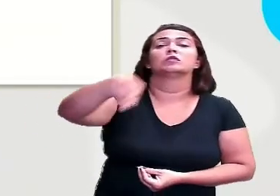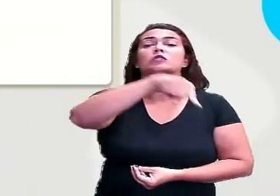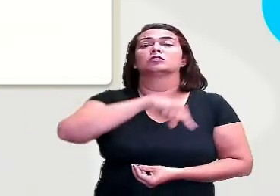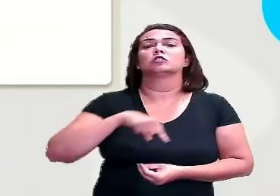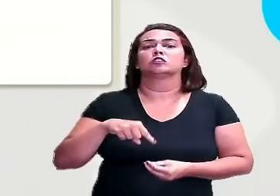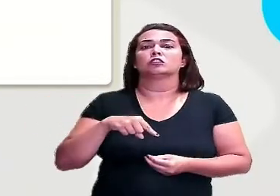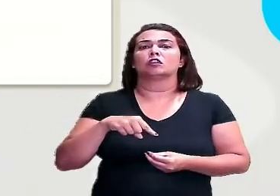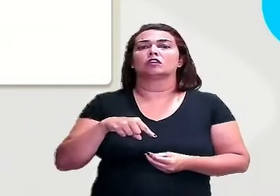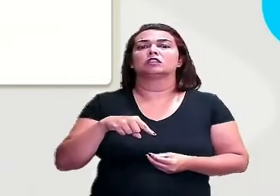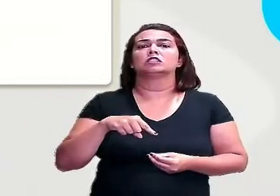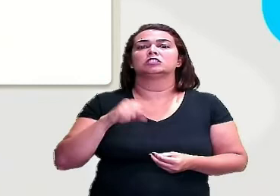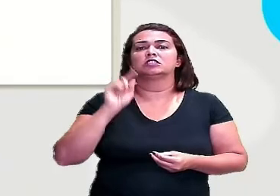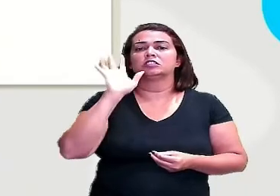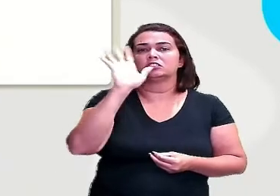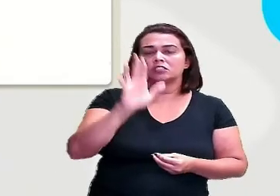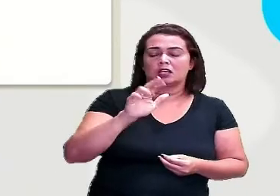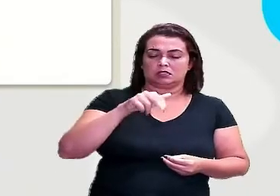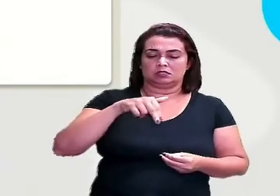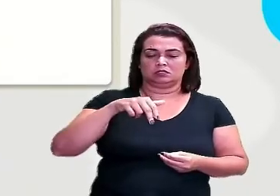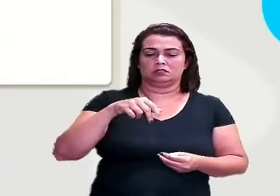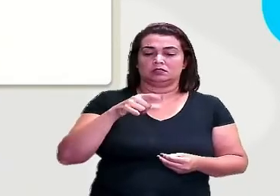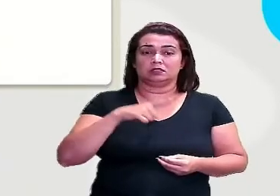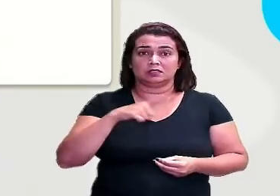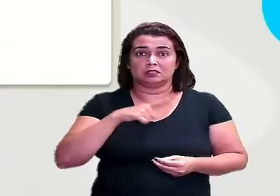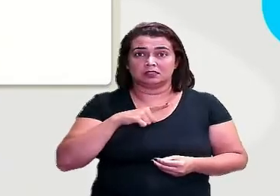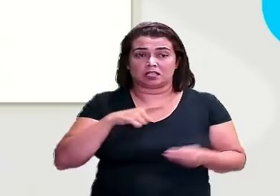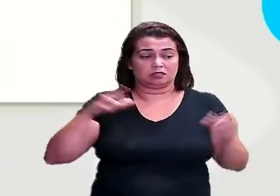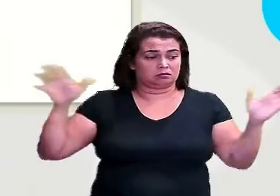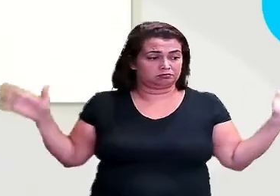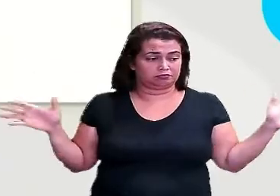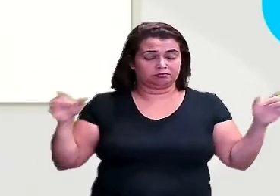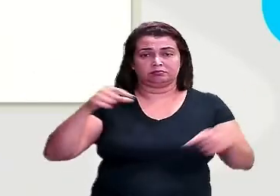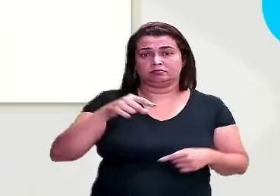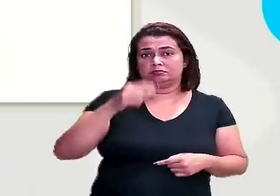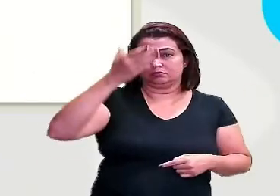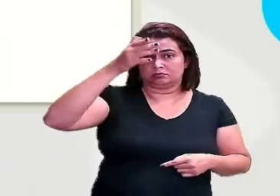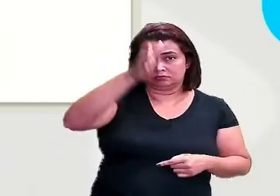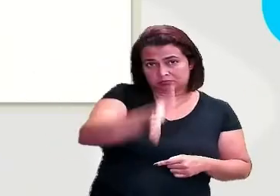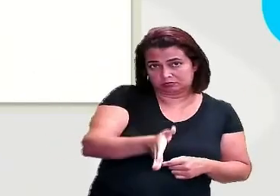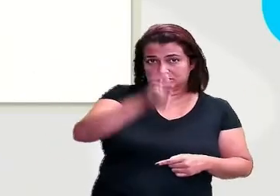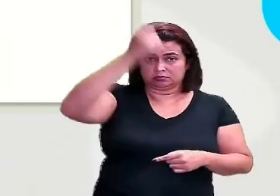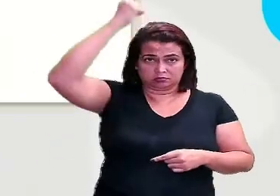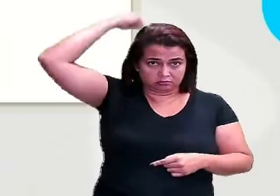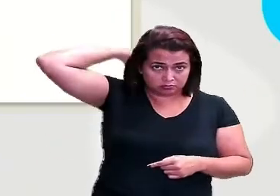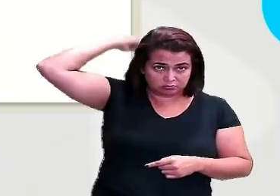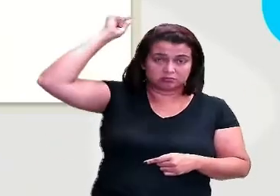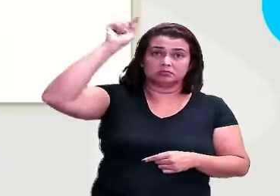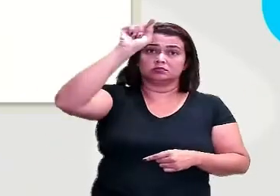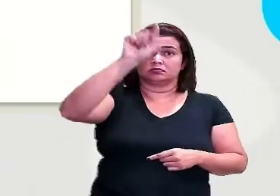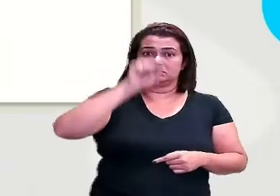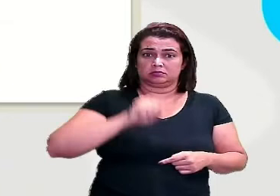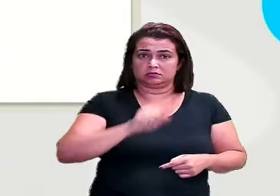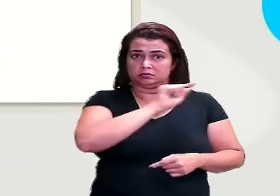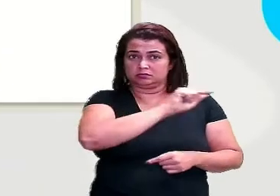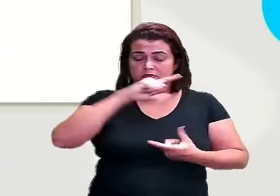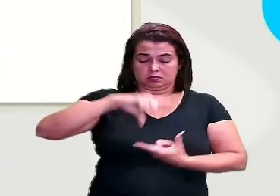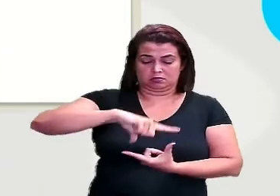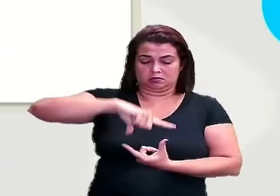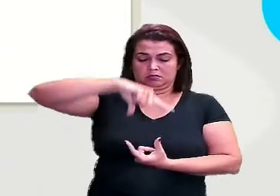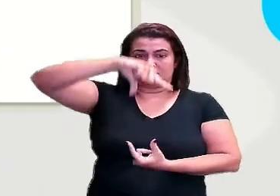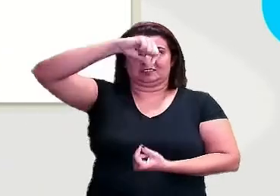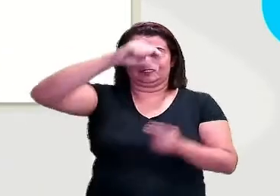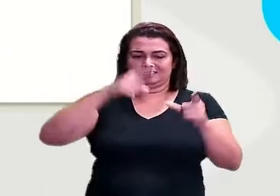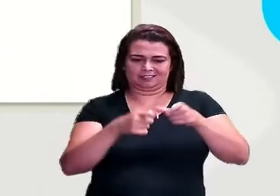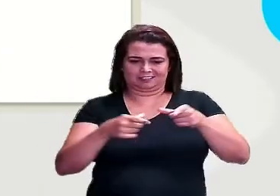dos ventos, que vai nos orientar durante essa aula. Então aqui está ela, os primeiros pontos são chamados